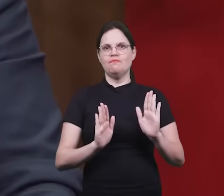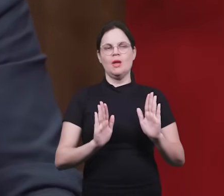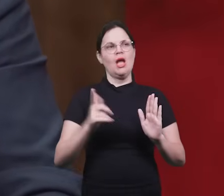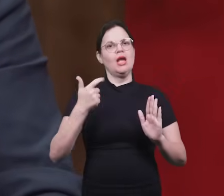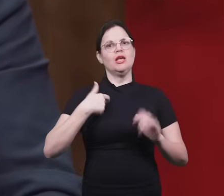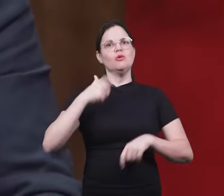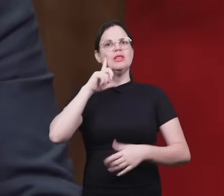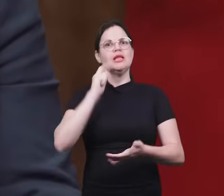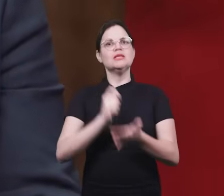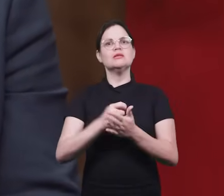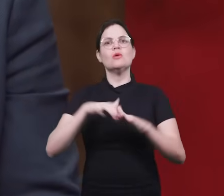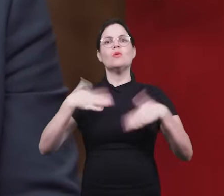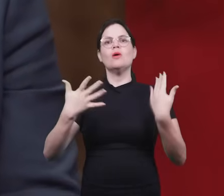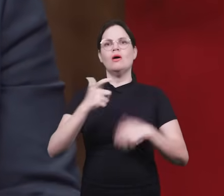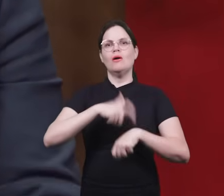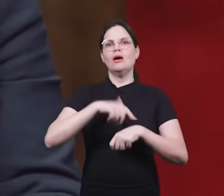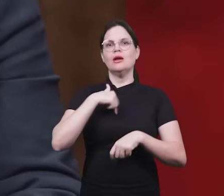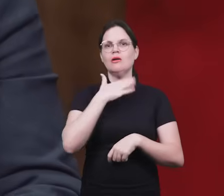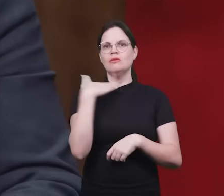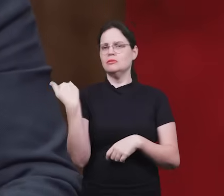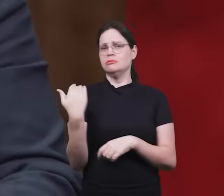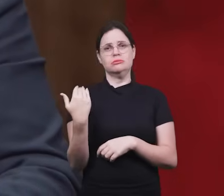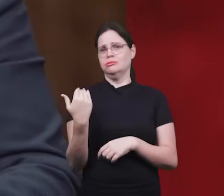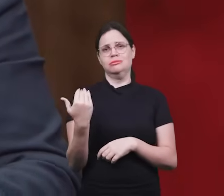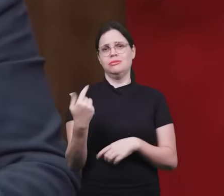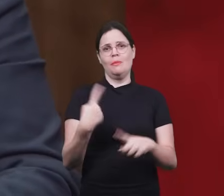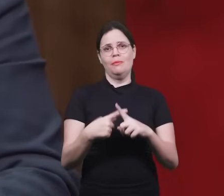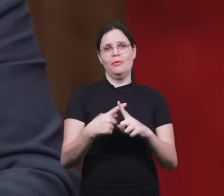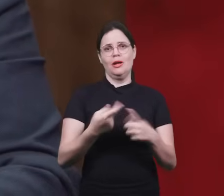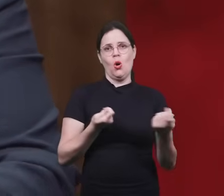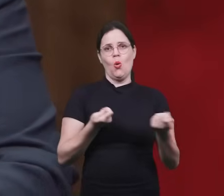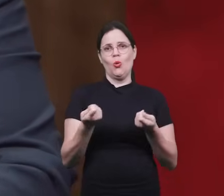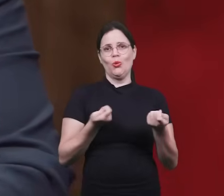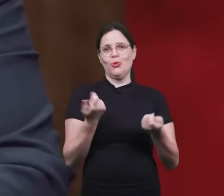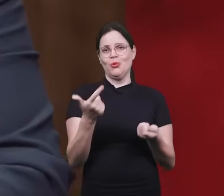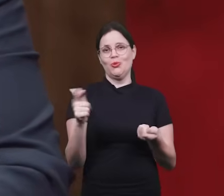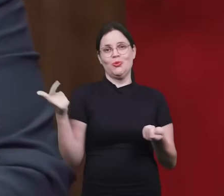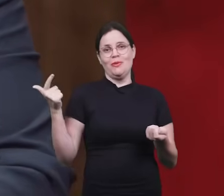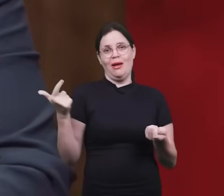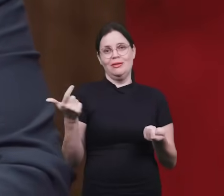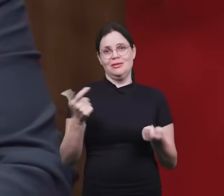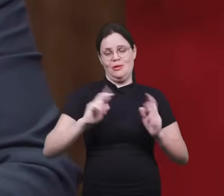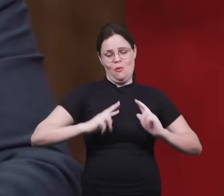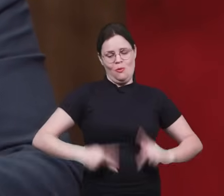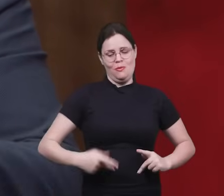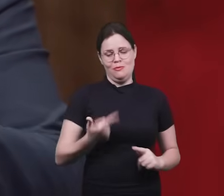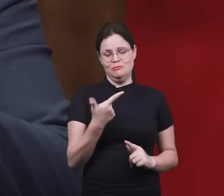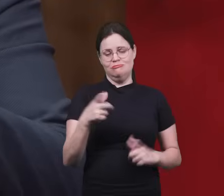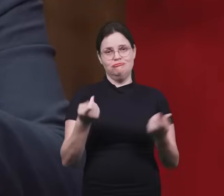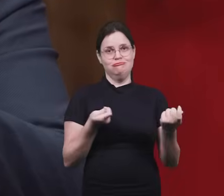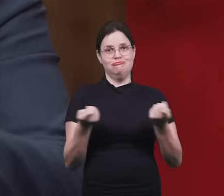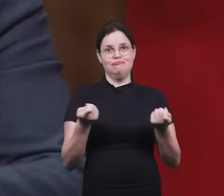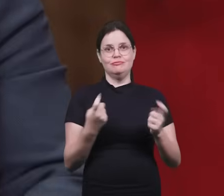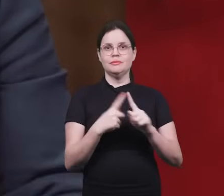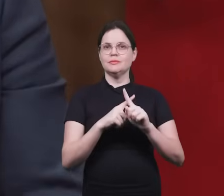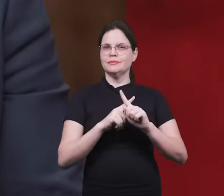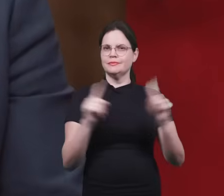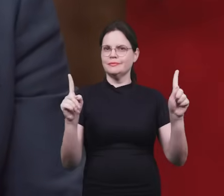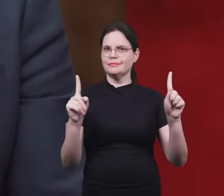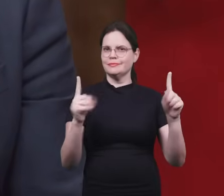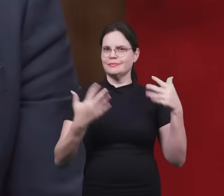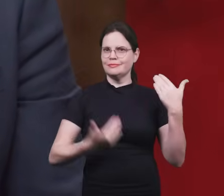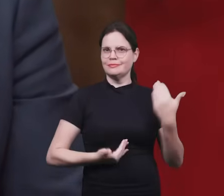não vou morrer. Não pode. Por quê? Porque são coisas que o homem não tem poder. Mas o servo de